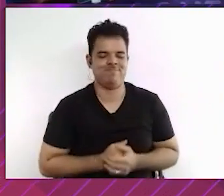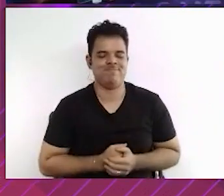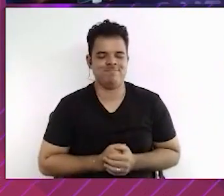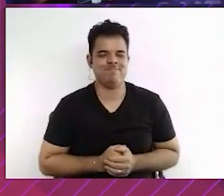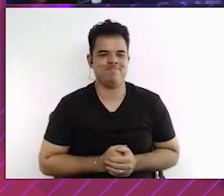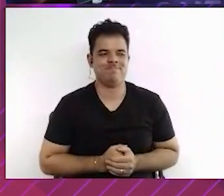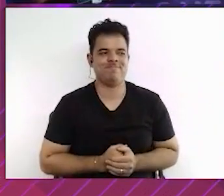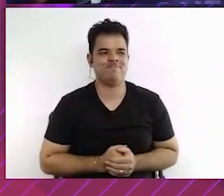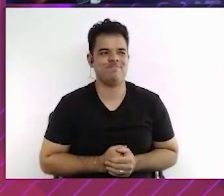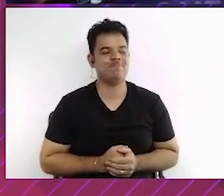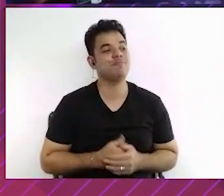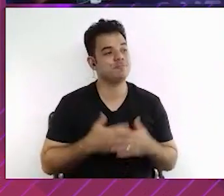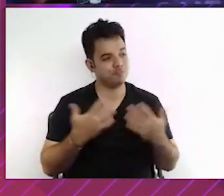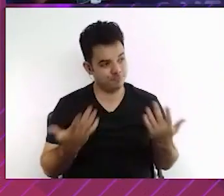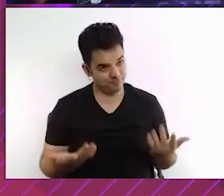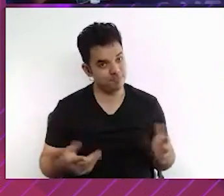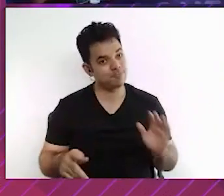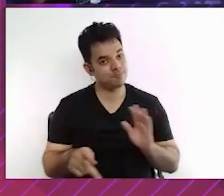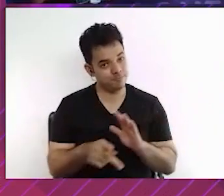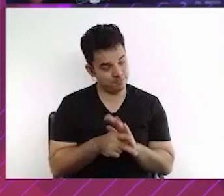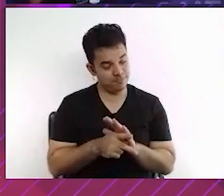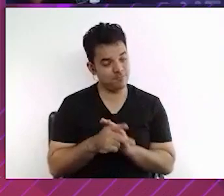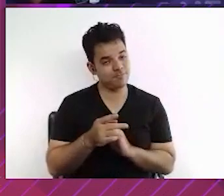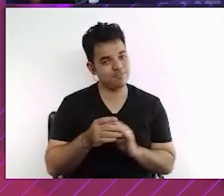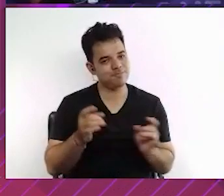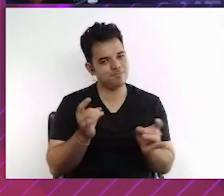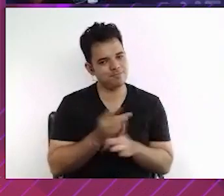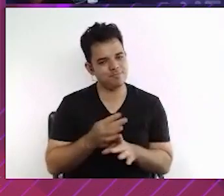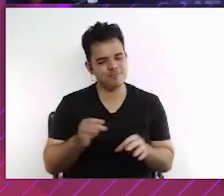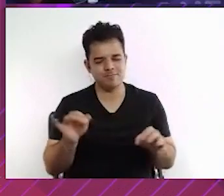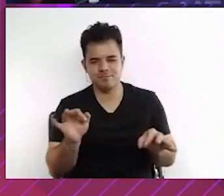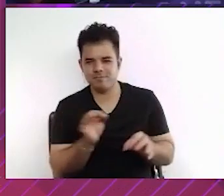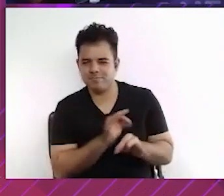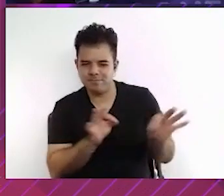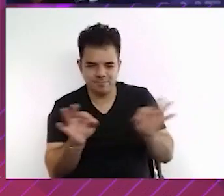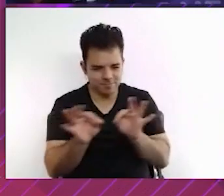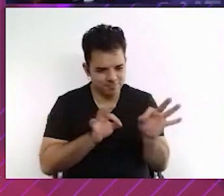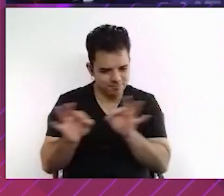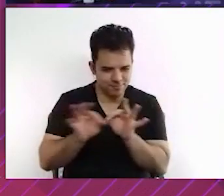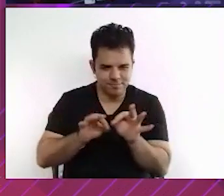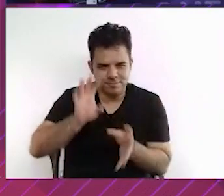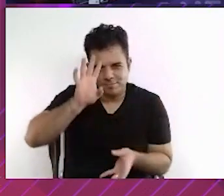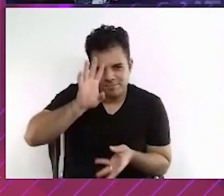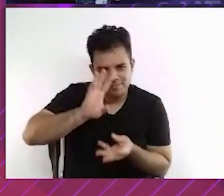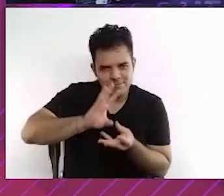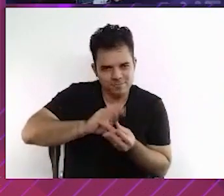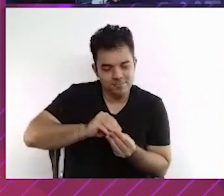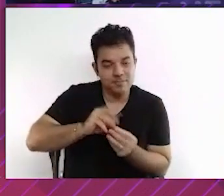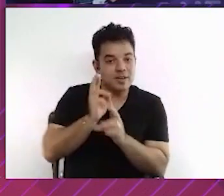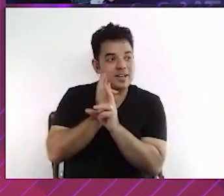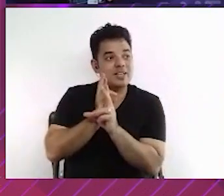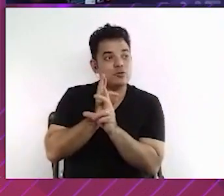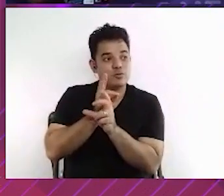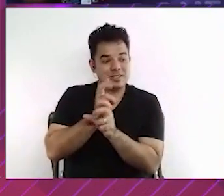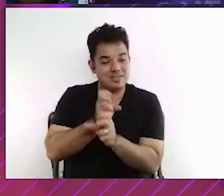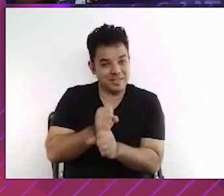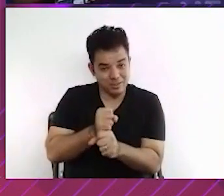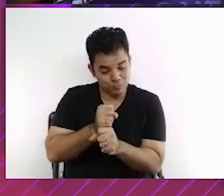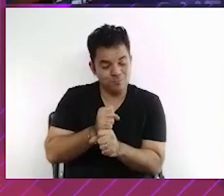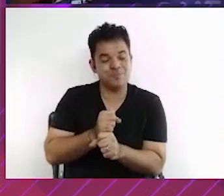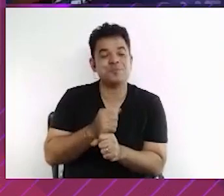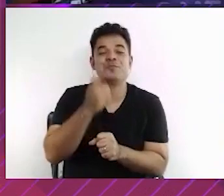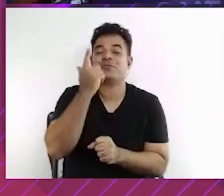Aí é isso, pessoal, da parte da otimização. Como resultados, a gente